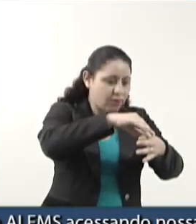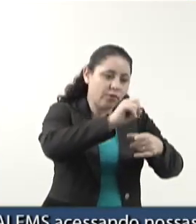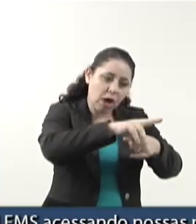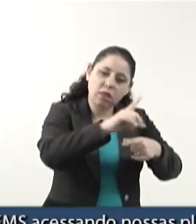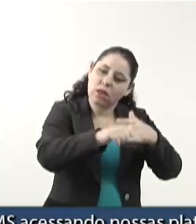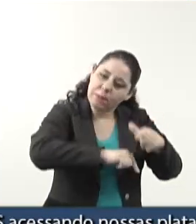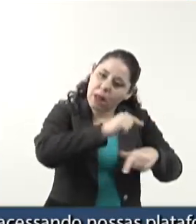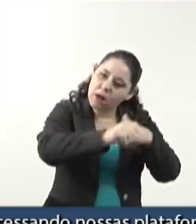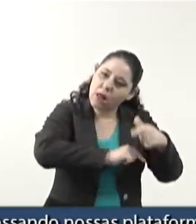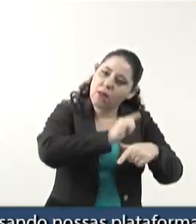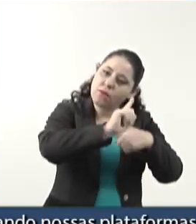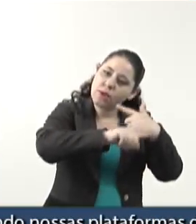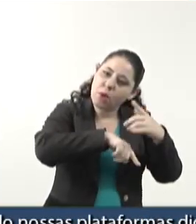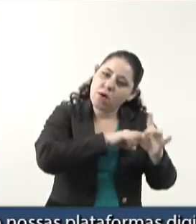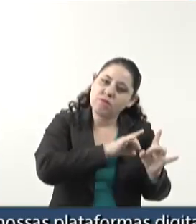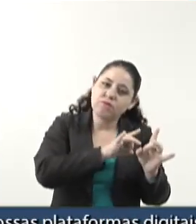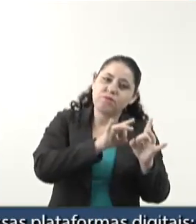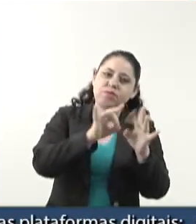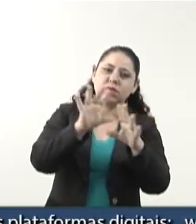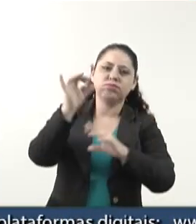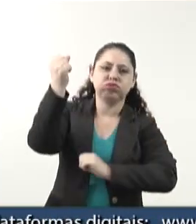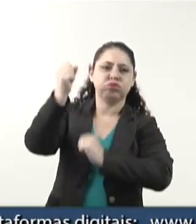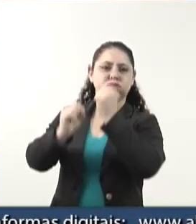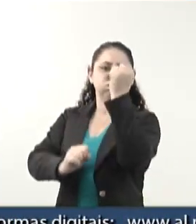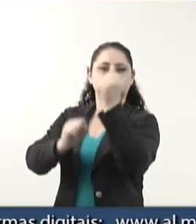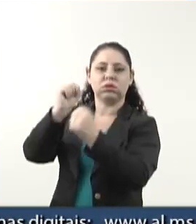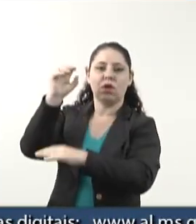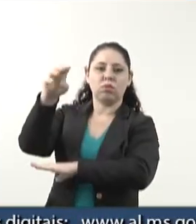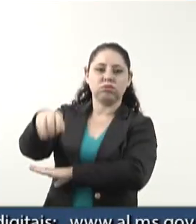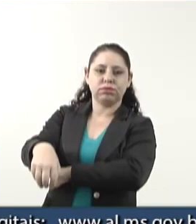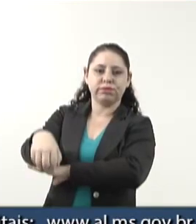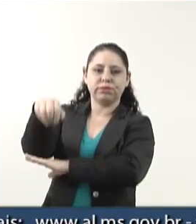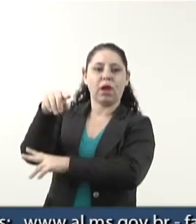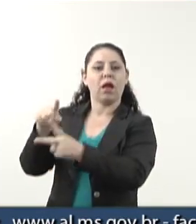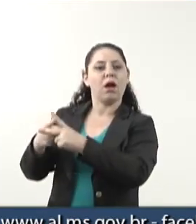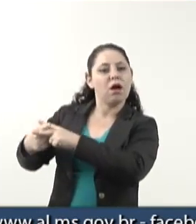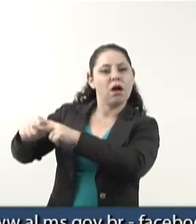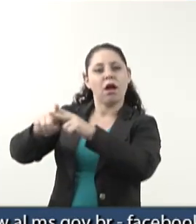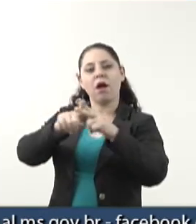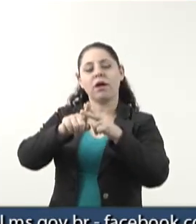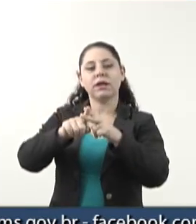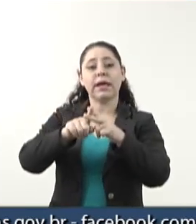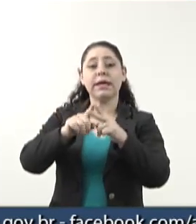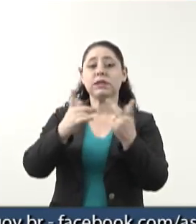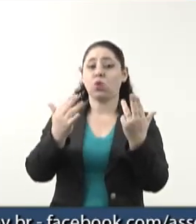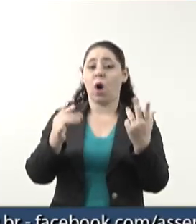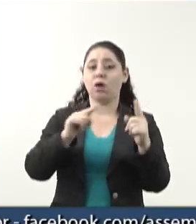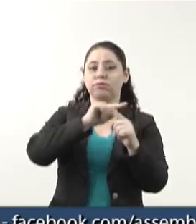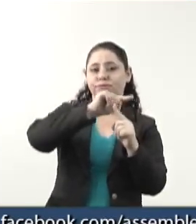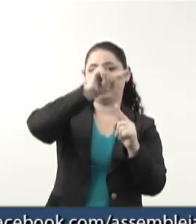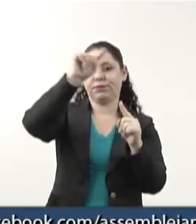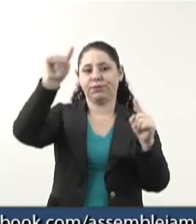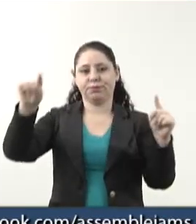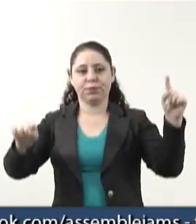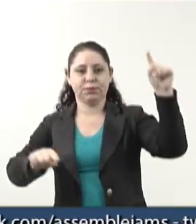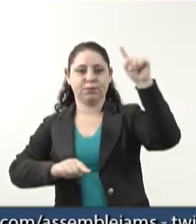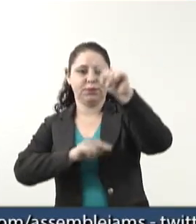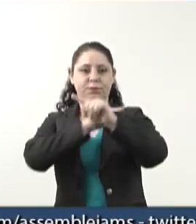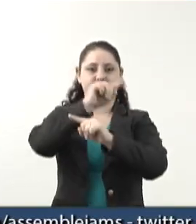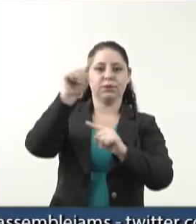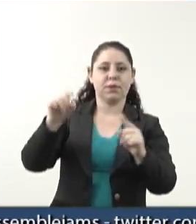lá nos grandes centros a fábrica dos tratores, do maquinário, das coletadeiras e tal. Então, é uma cadeia que, além de